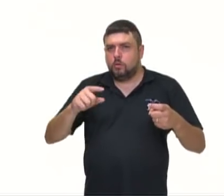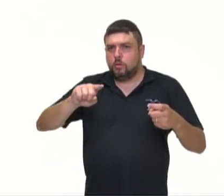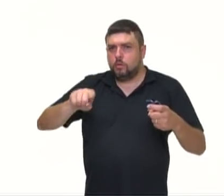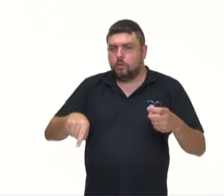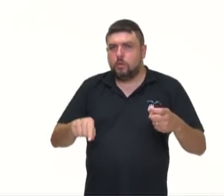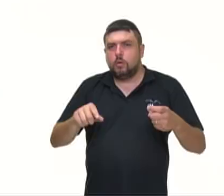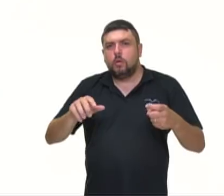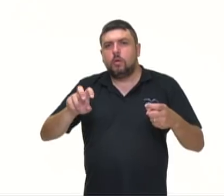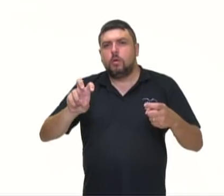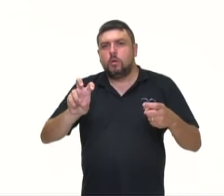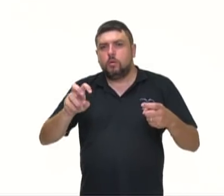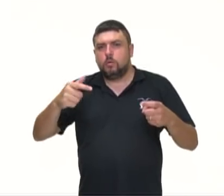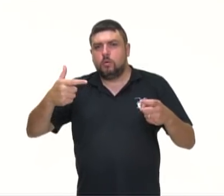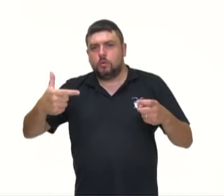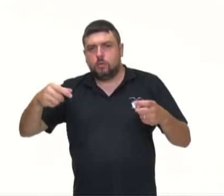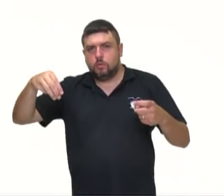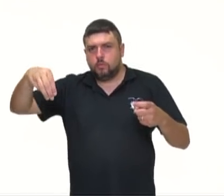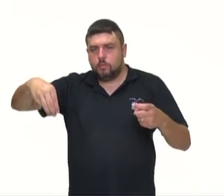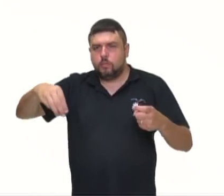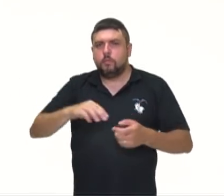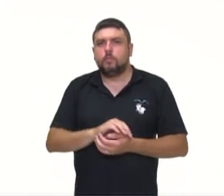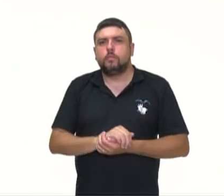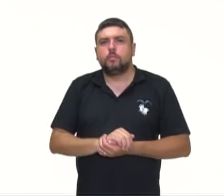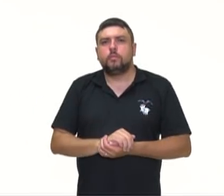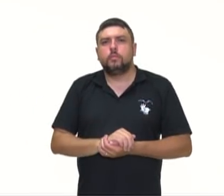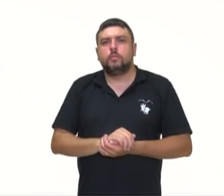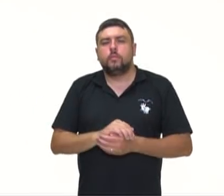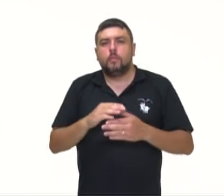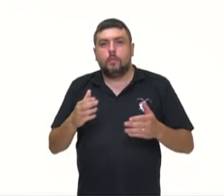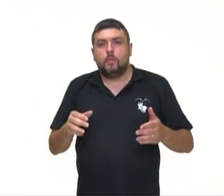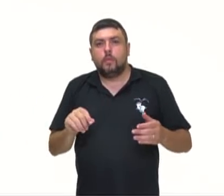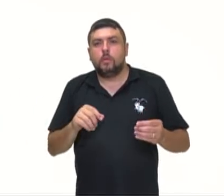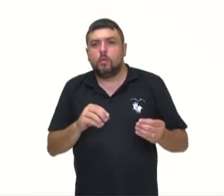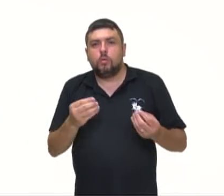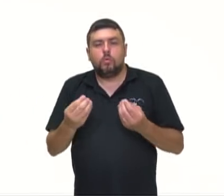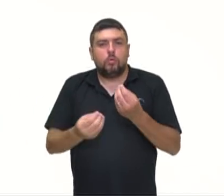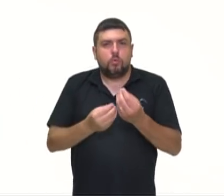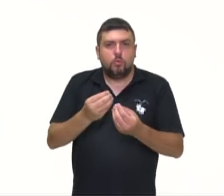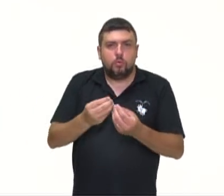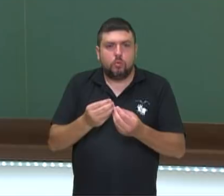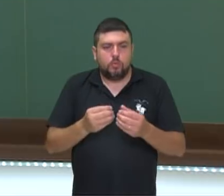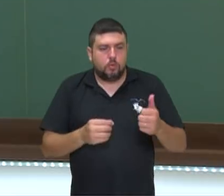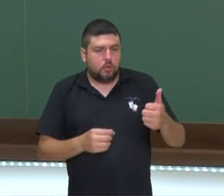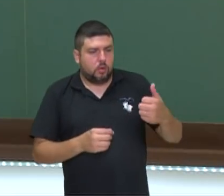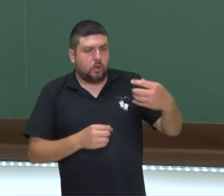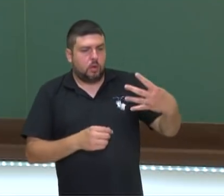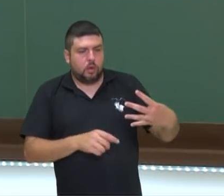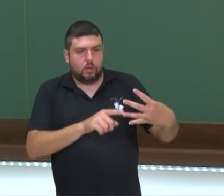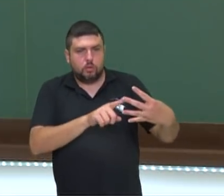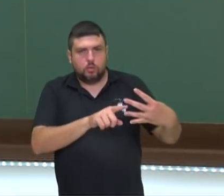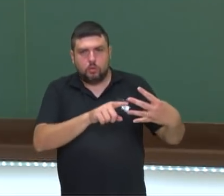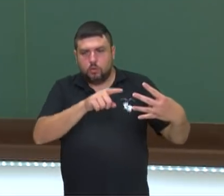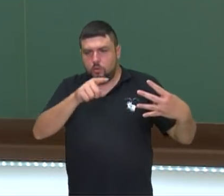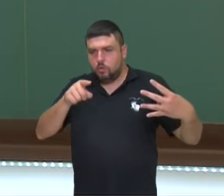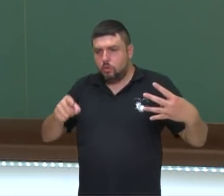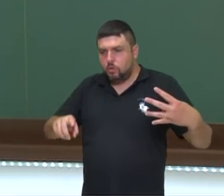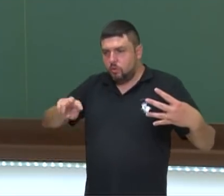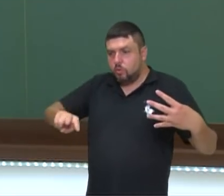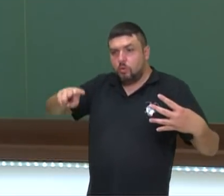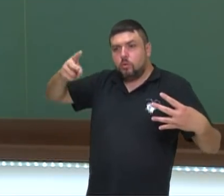14,52 metros. Ou seja, o outro lado vai ter o dobro dessa distância. Então, portanto, 2